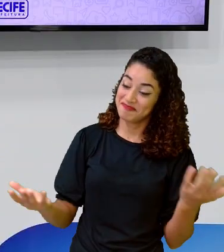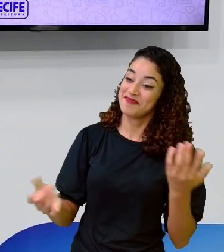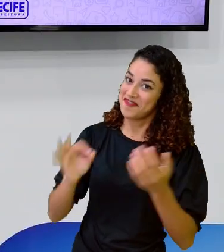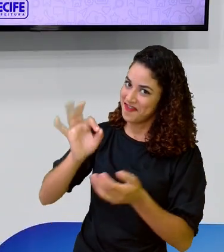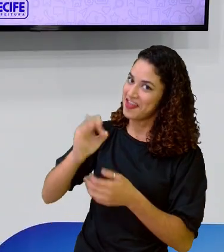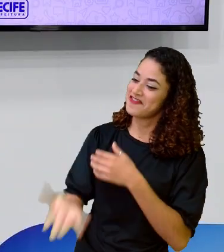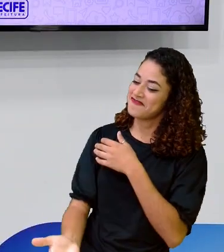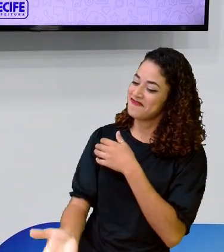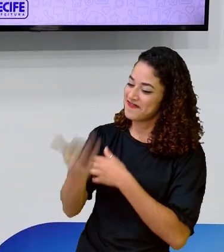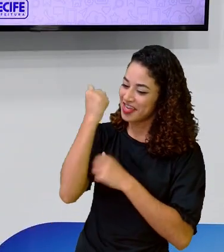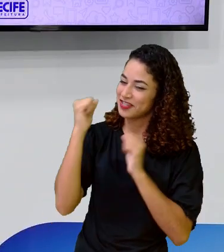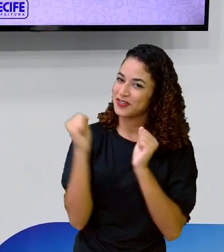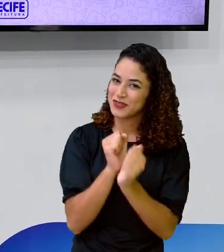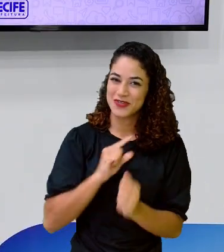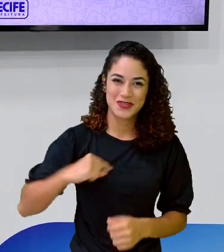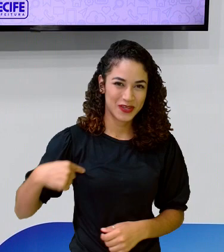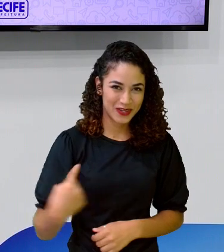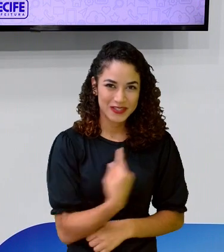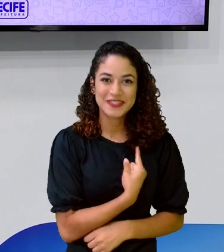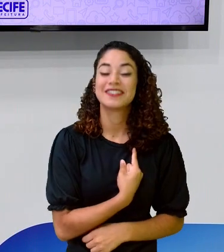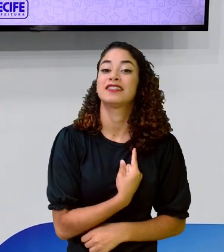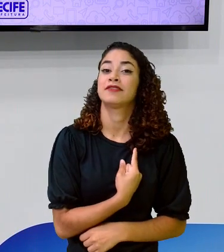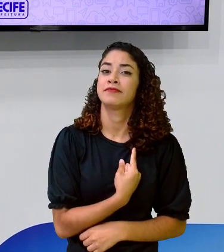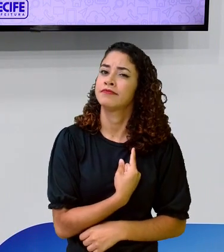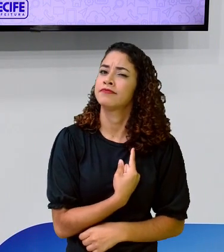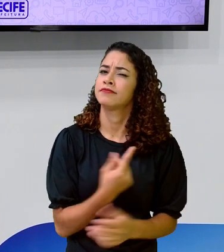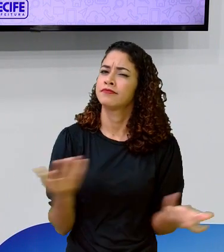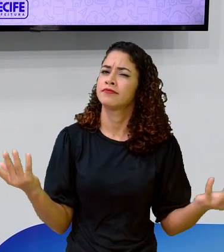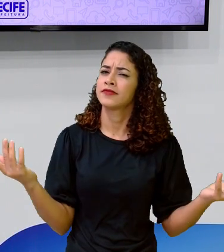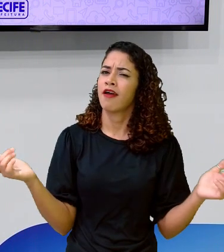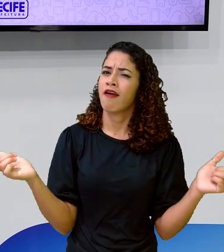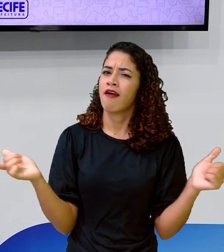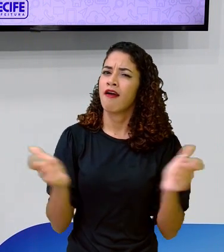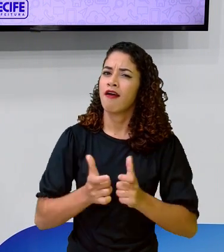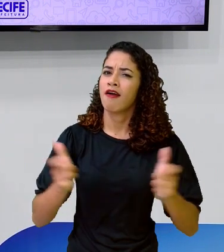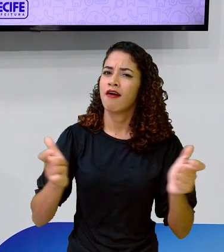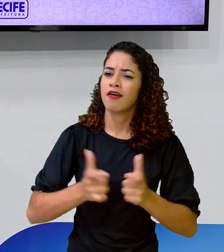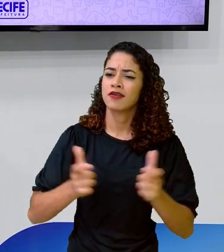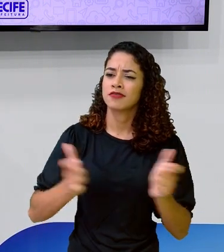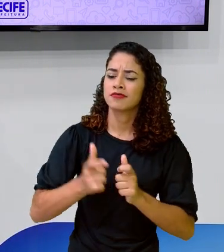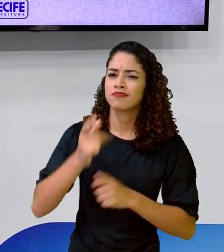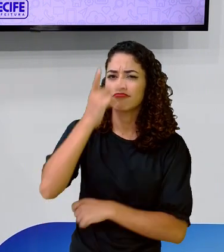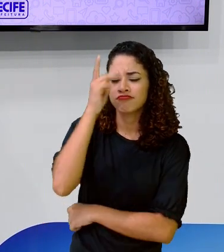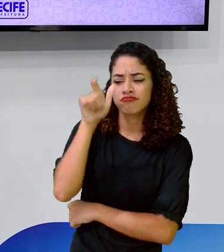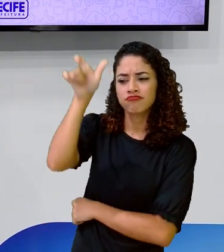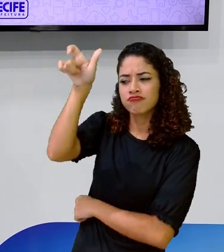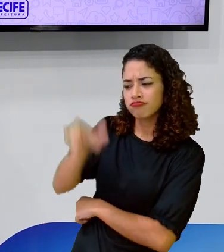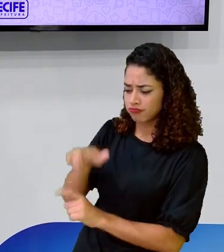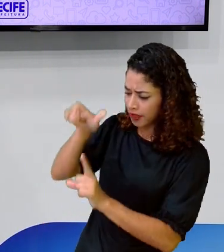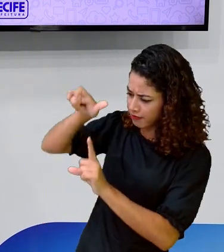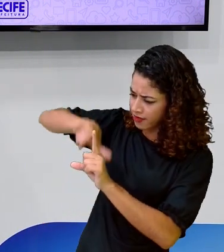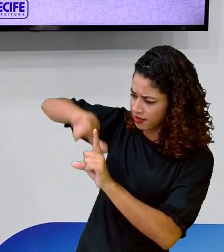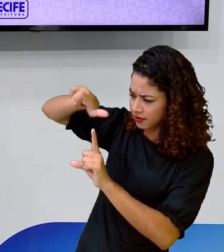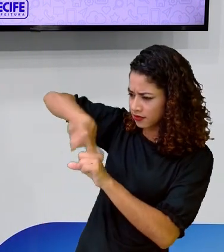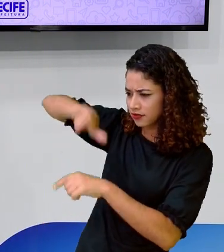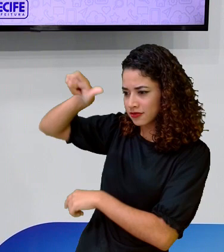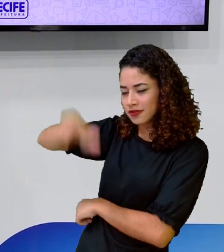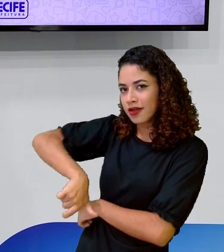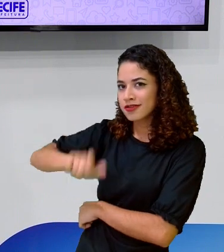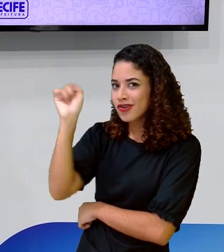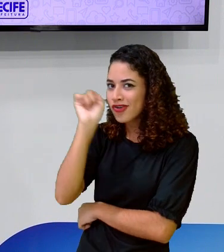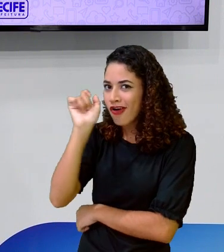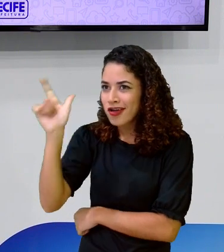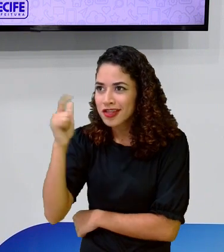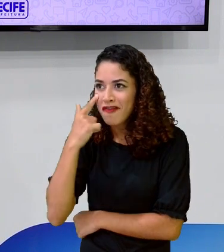Chega juntinho aí, e cadê o nosso personagem? Que veio aí acordar